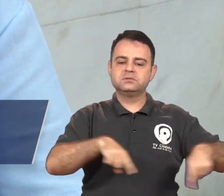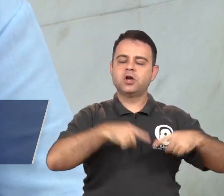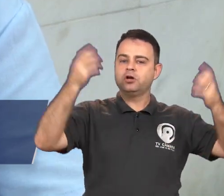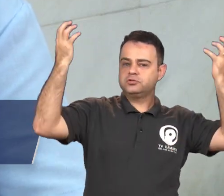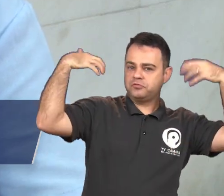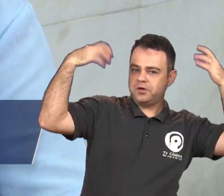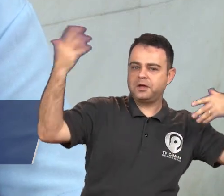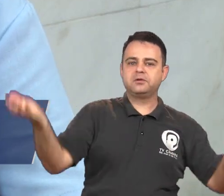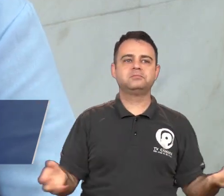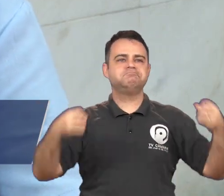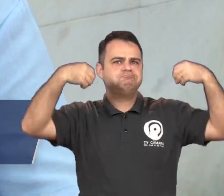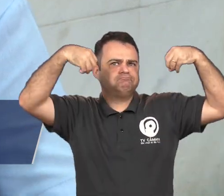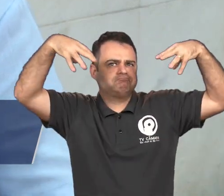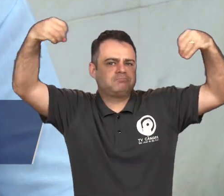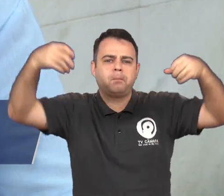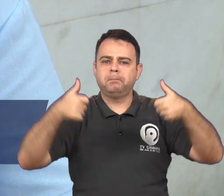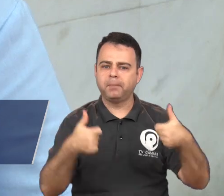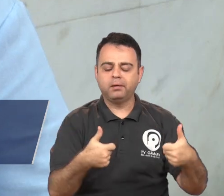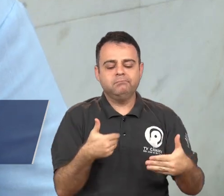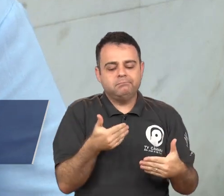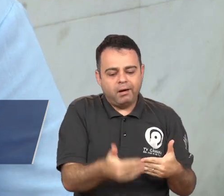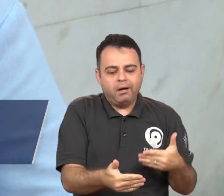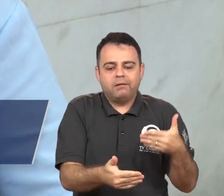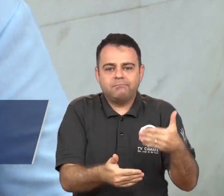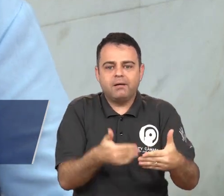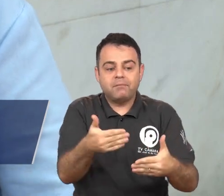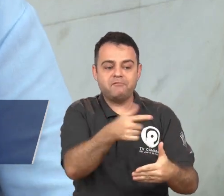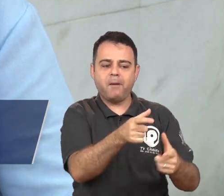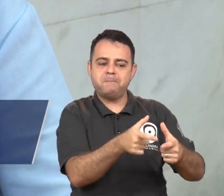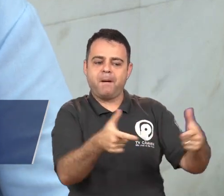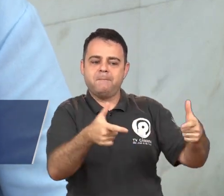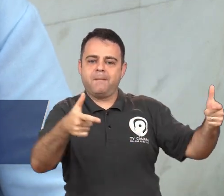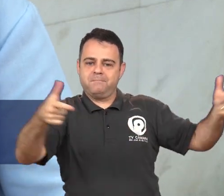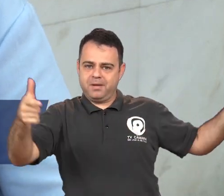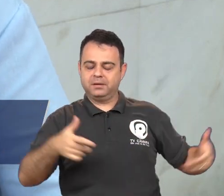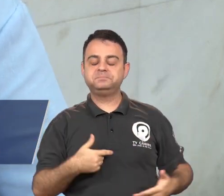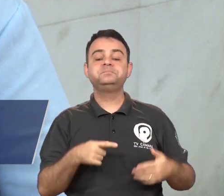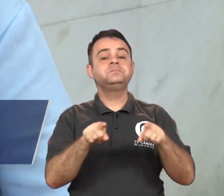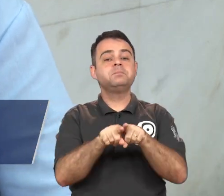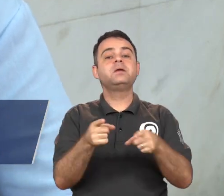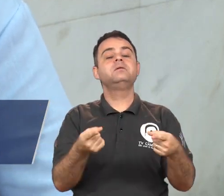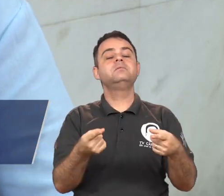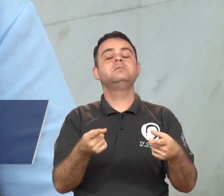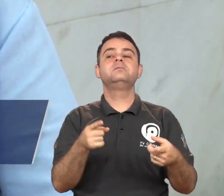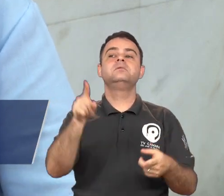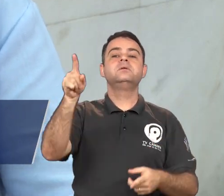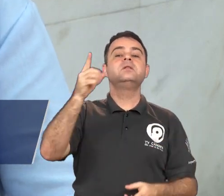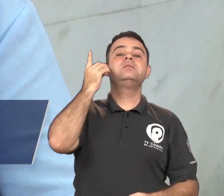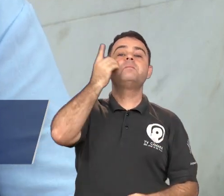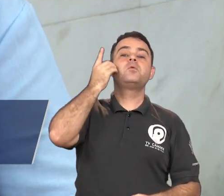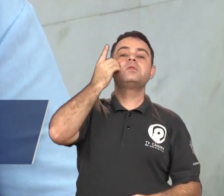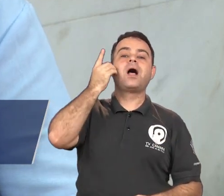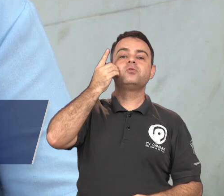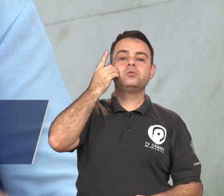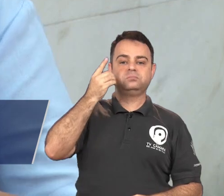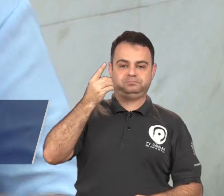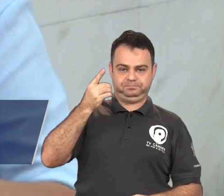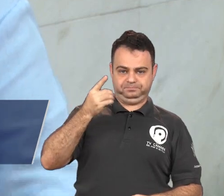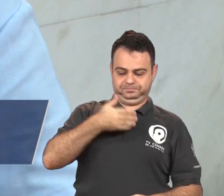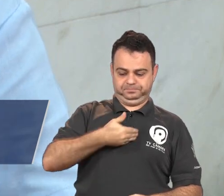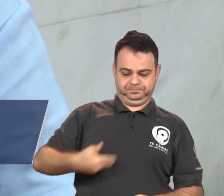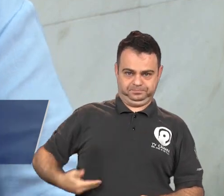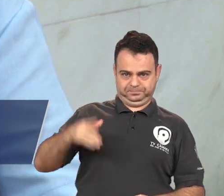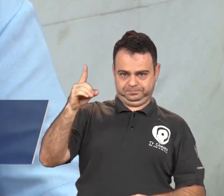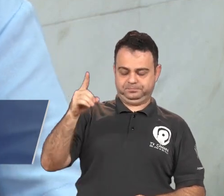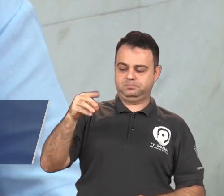tem iluminação, tem tudo, e devagarzinho a gente vai crescendo. Nós temos uma parceria com o deputado Mota, que também encaminha as emendas,